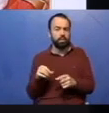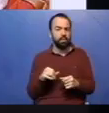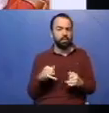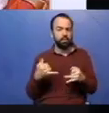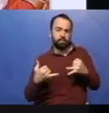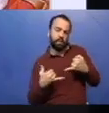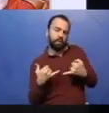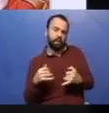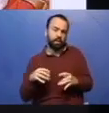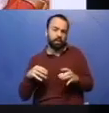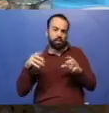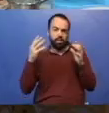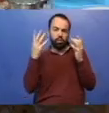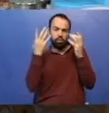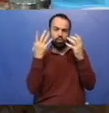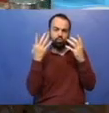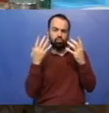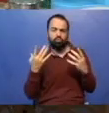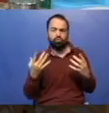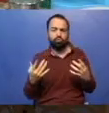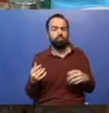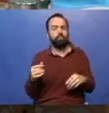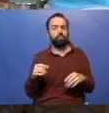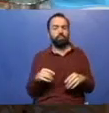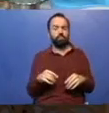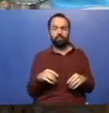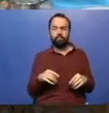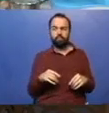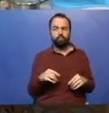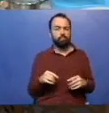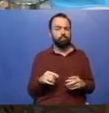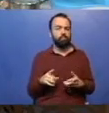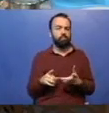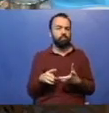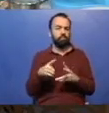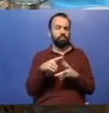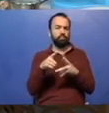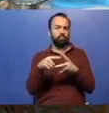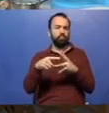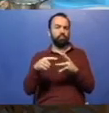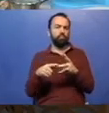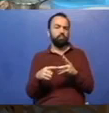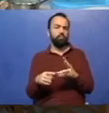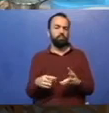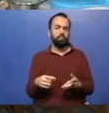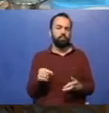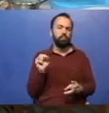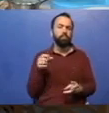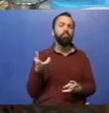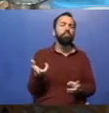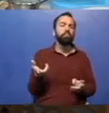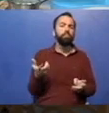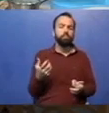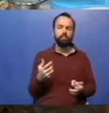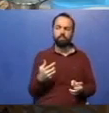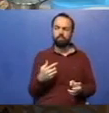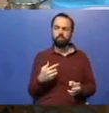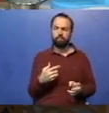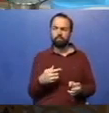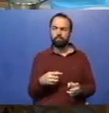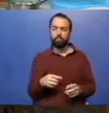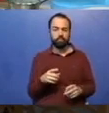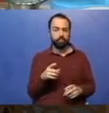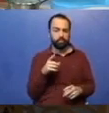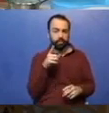na neve. Quem arrisca falar qual o estado que se encontra, que a água se transformou no boneco de neve que ele fez, todo bonitinho